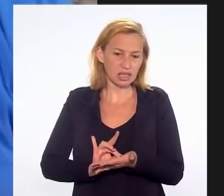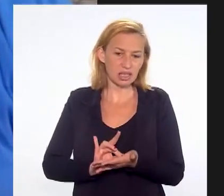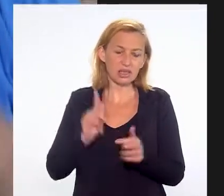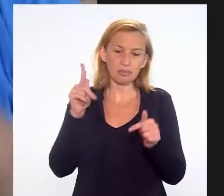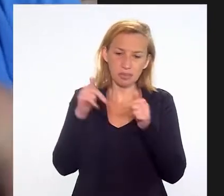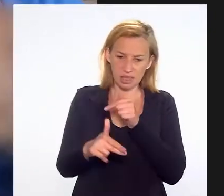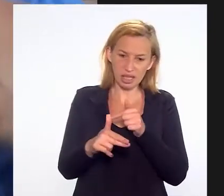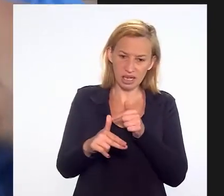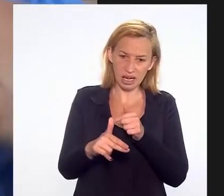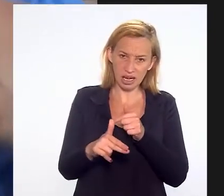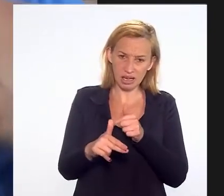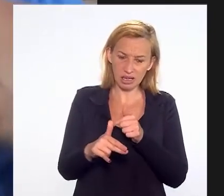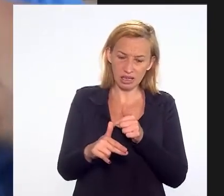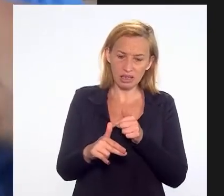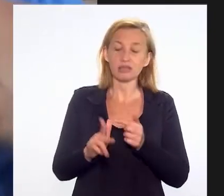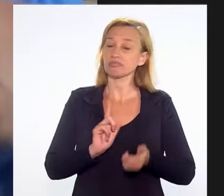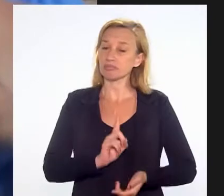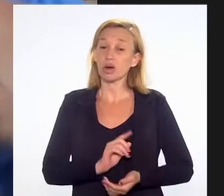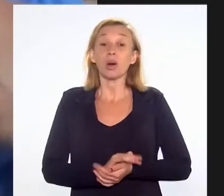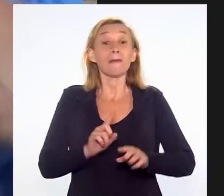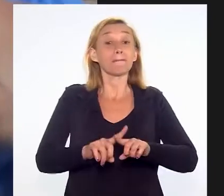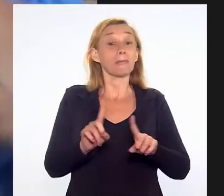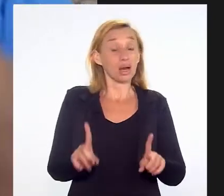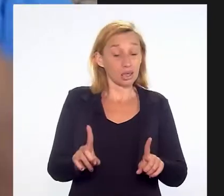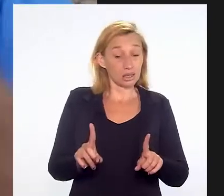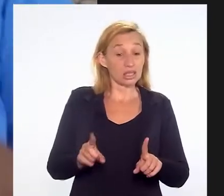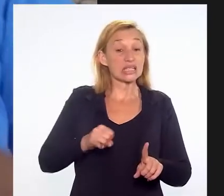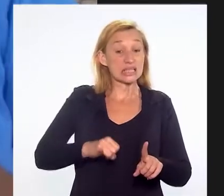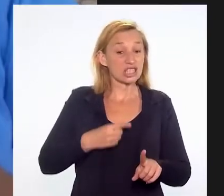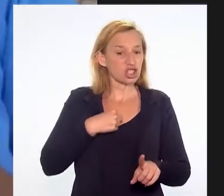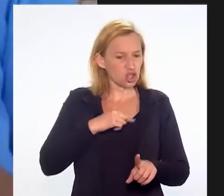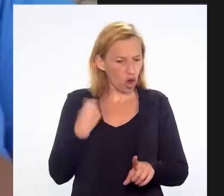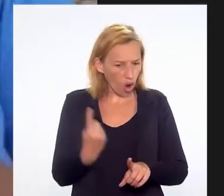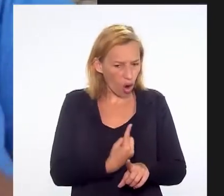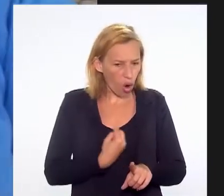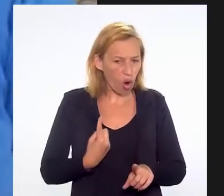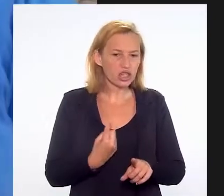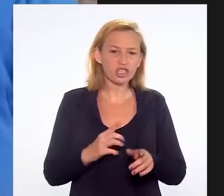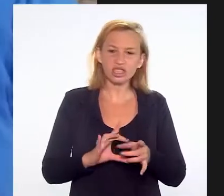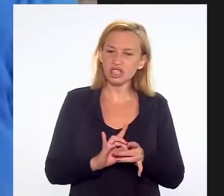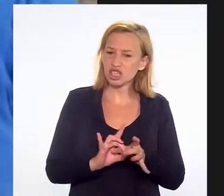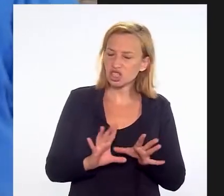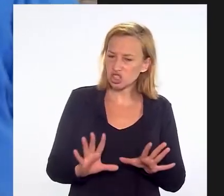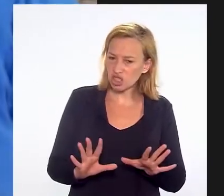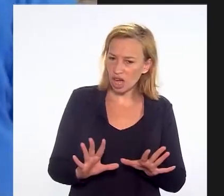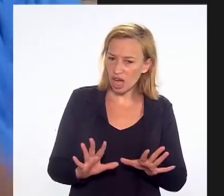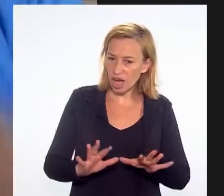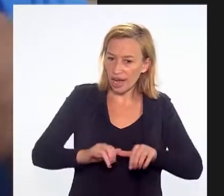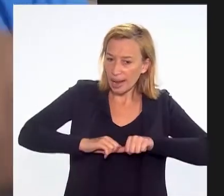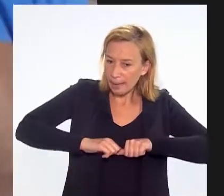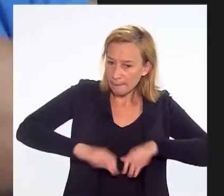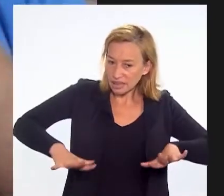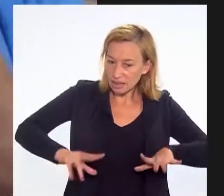elas realmente não seriam eficazes com relação às variantes.